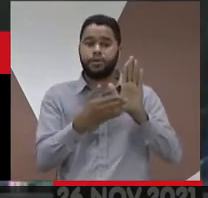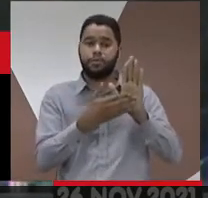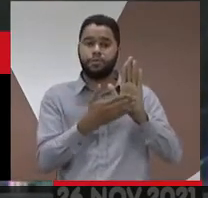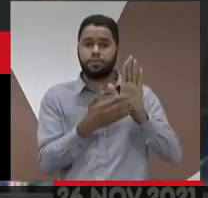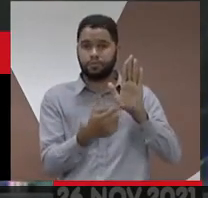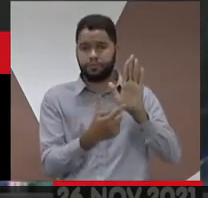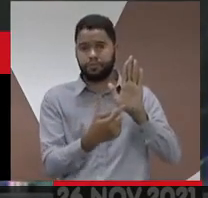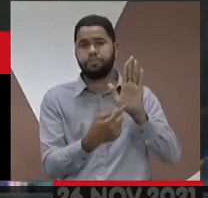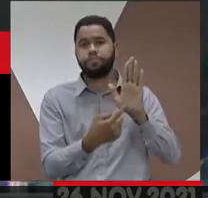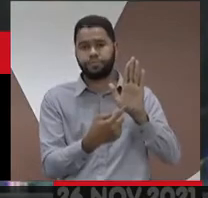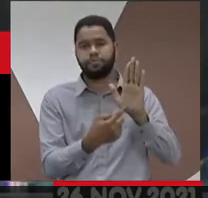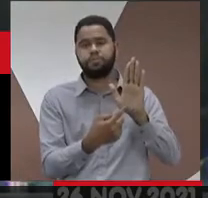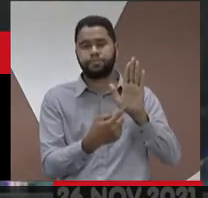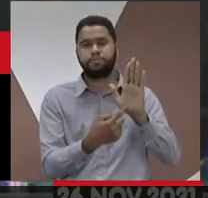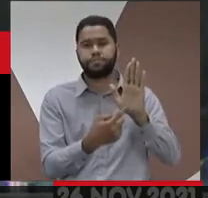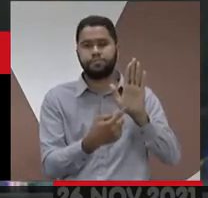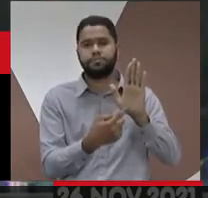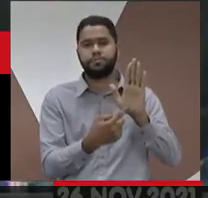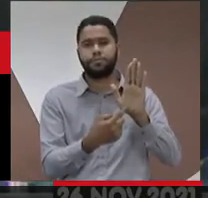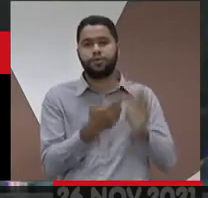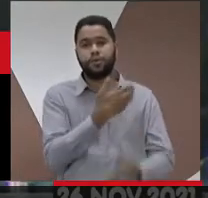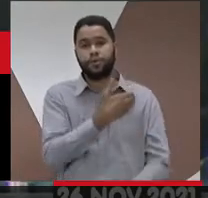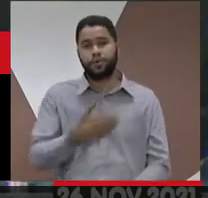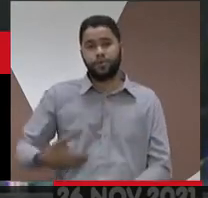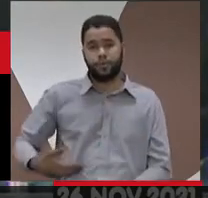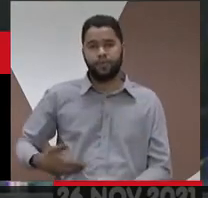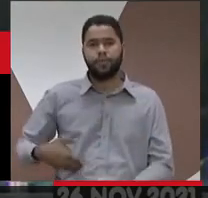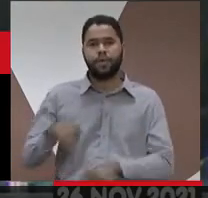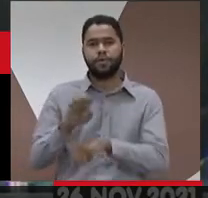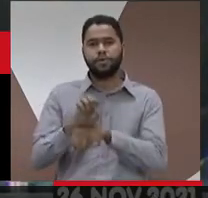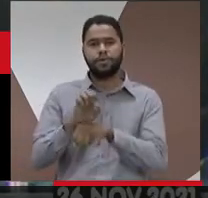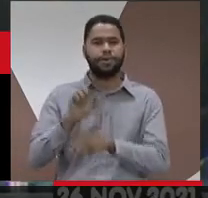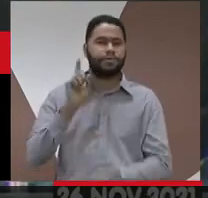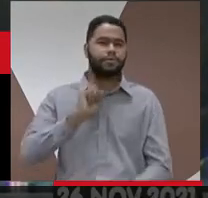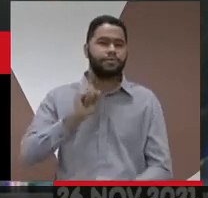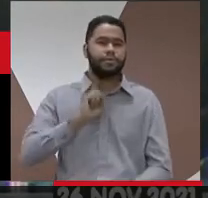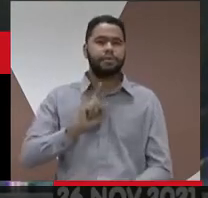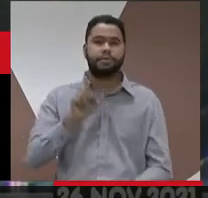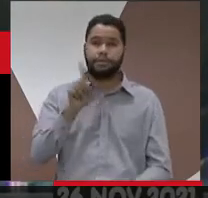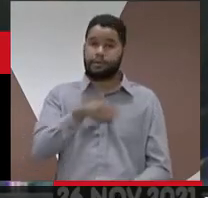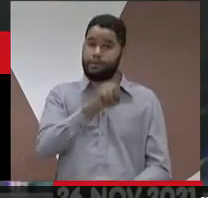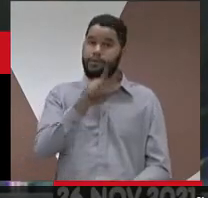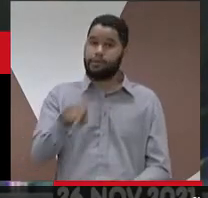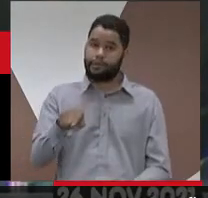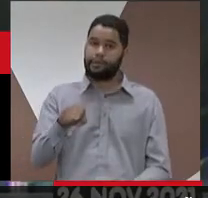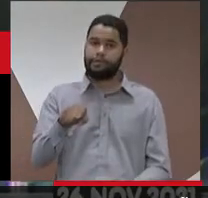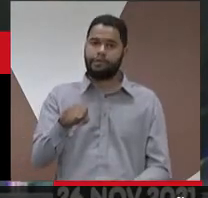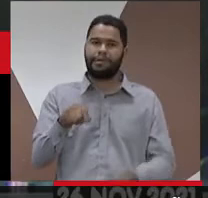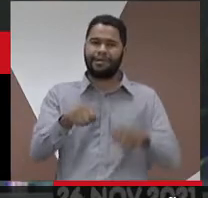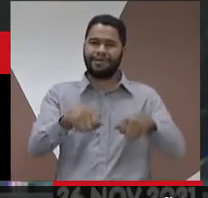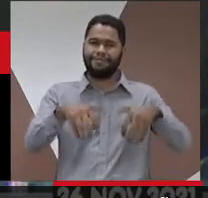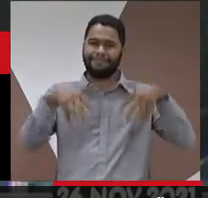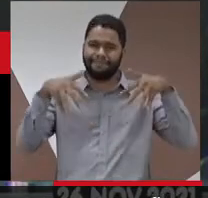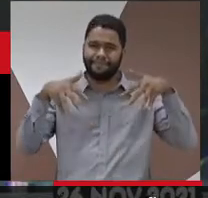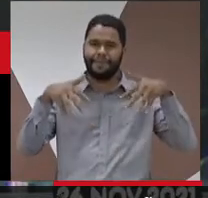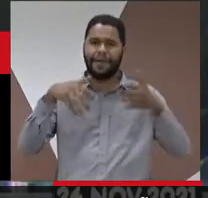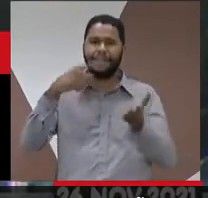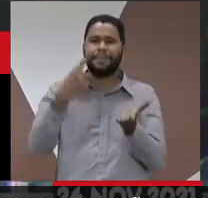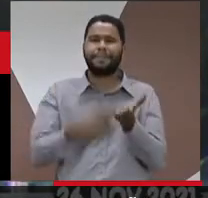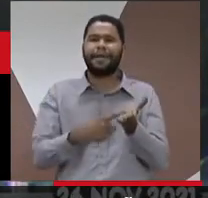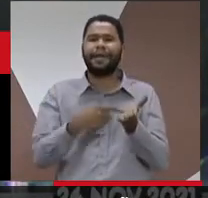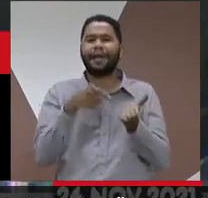proposta ao governo do Estado que cancele essa audiência que está